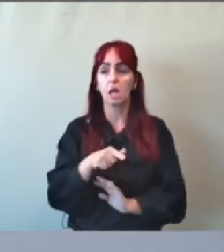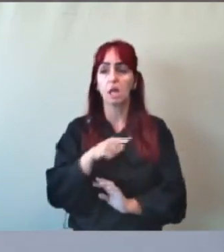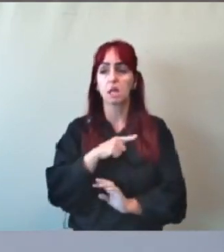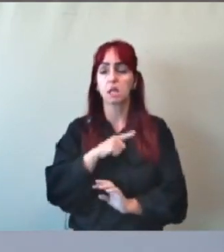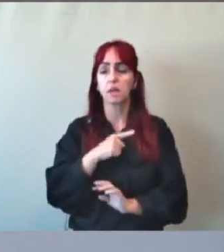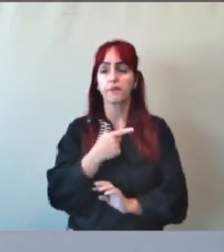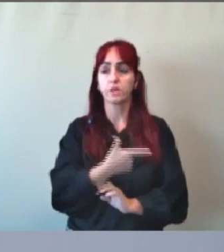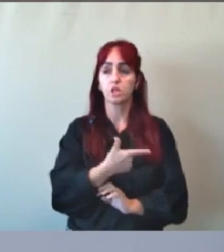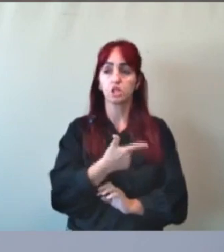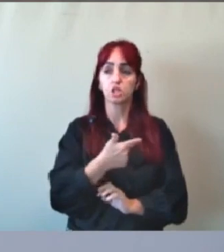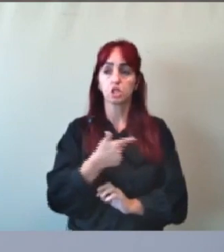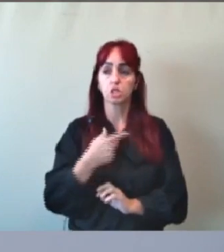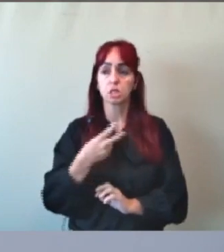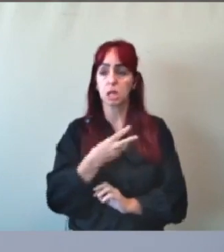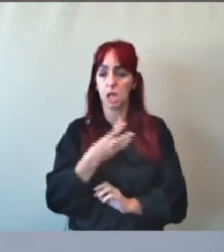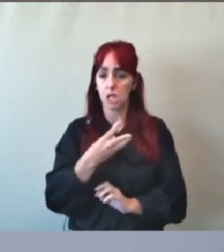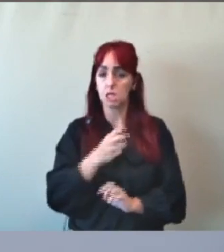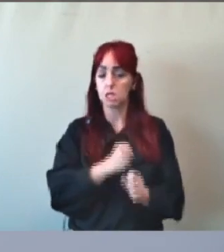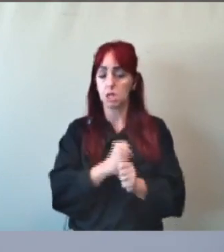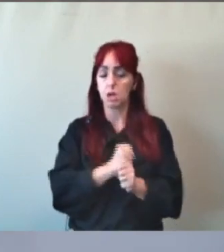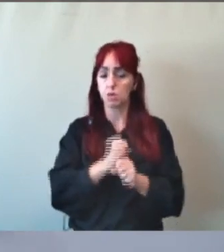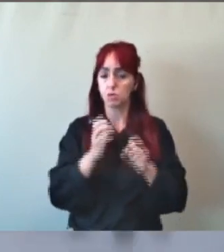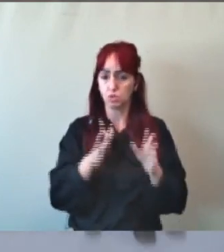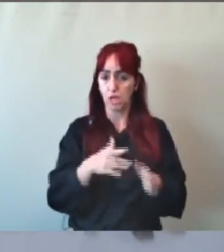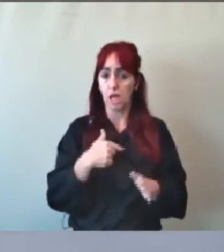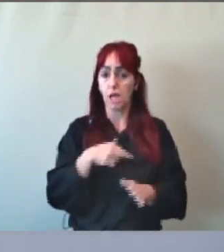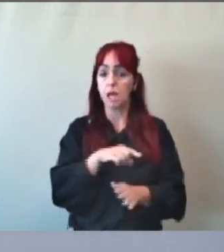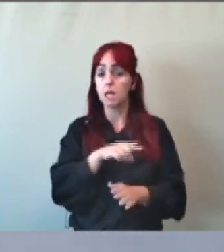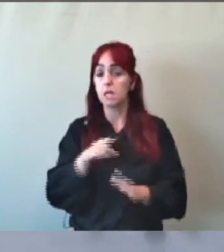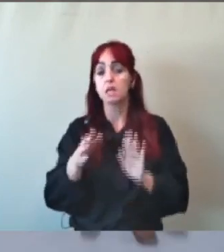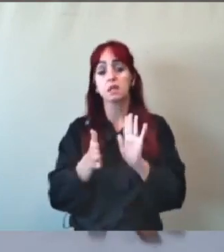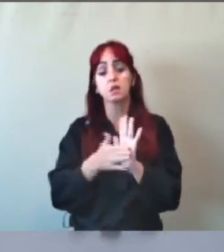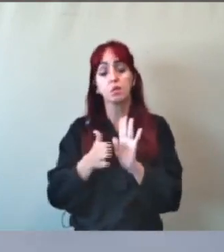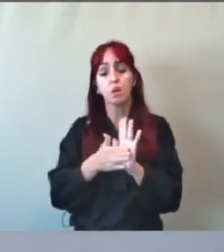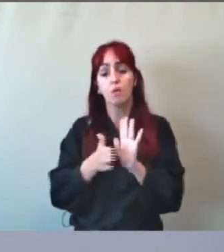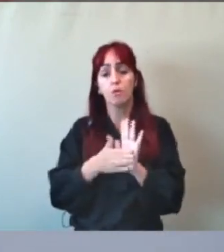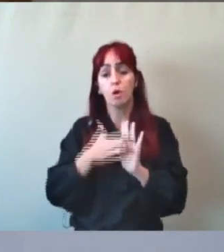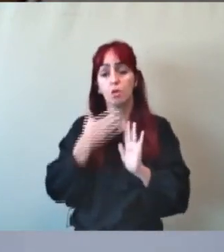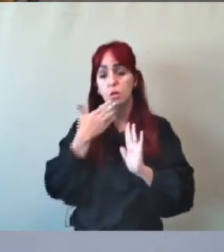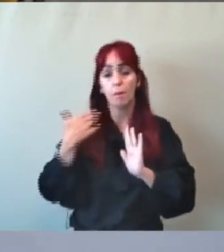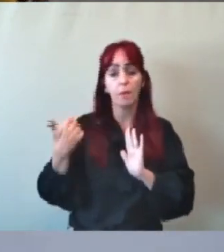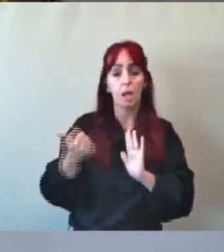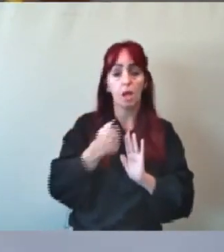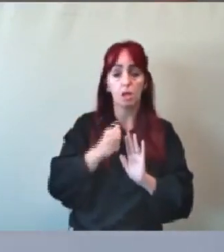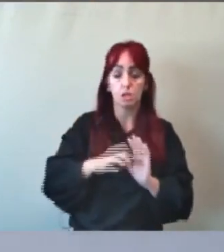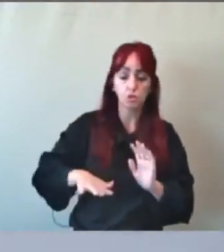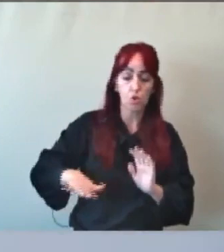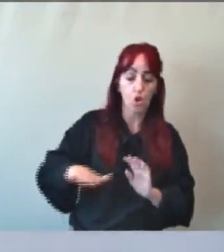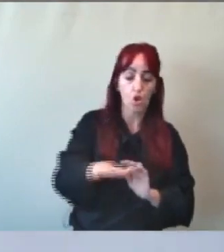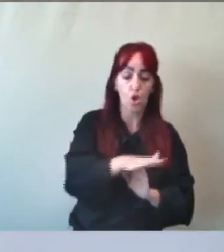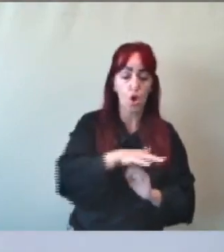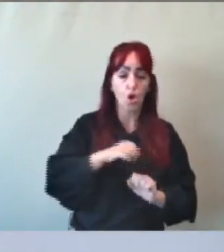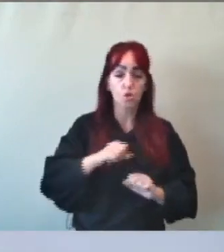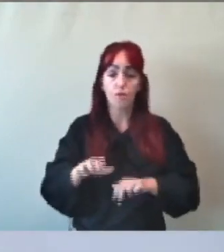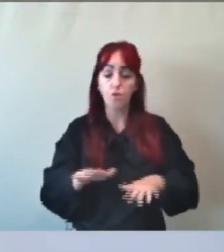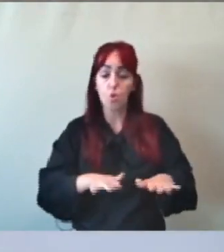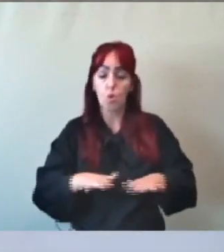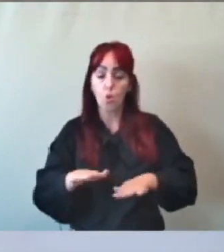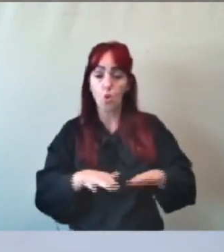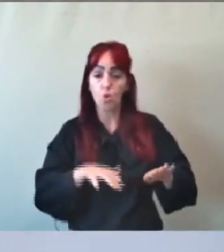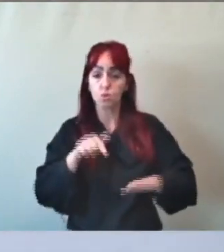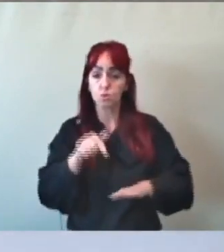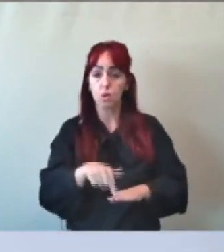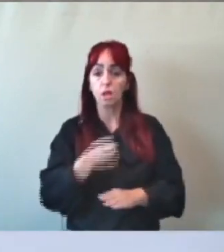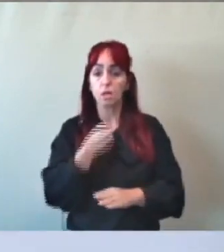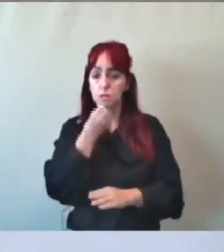e todas essas propostas que fazem a melhoria de todo o fluxo são bem-vindas,